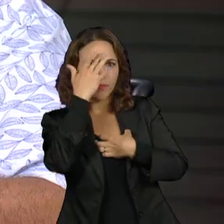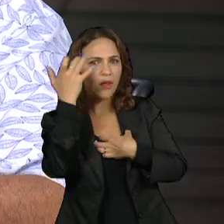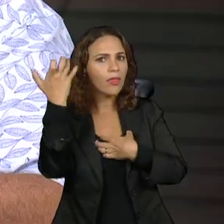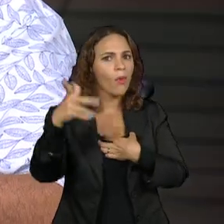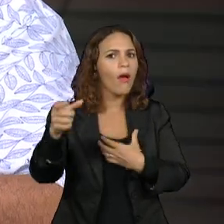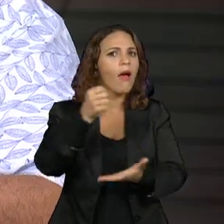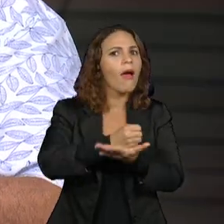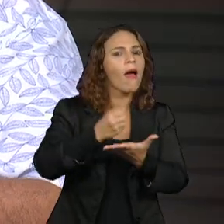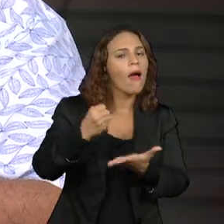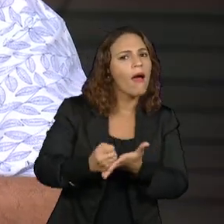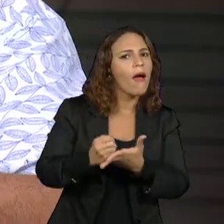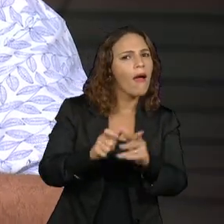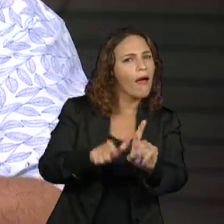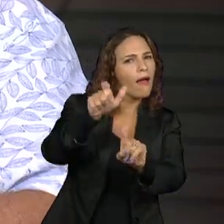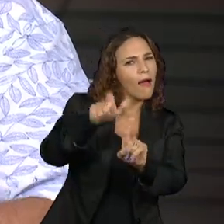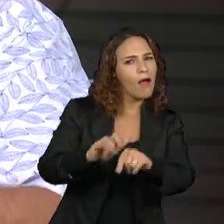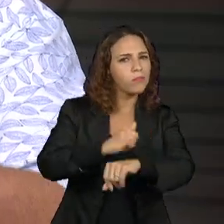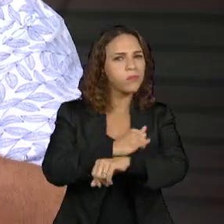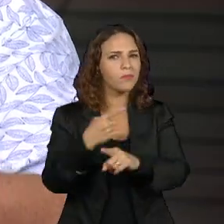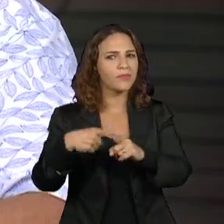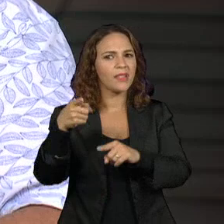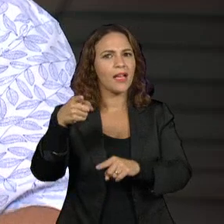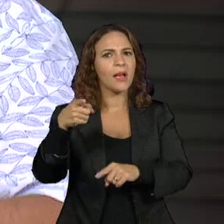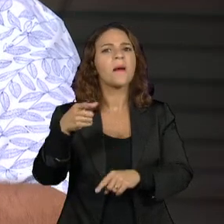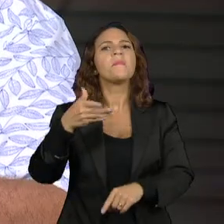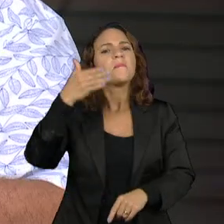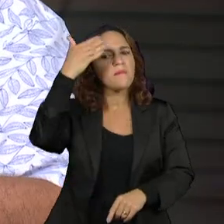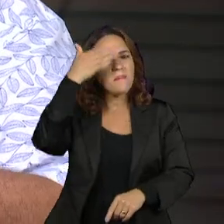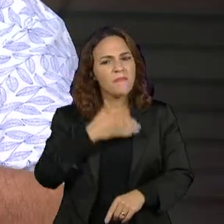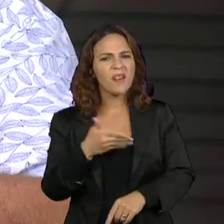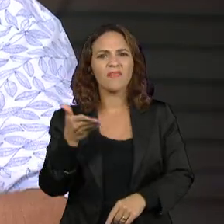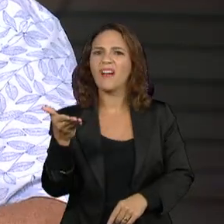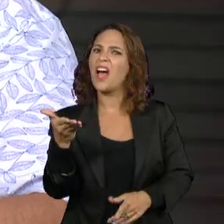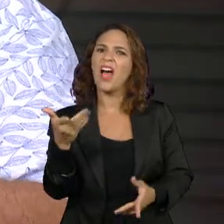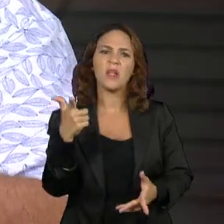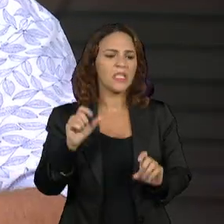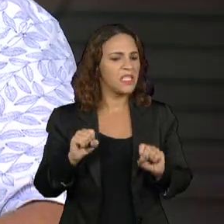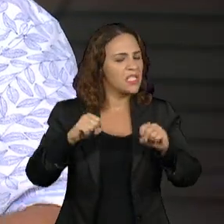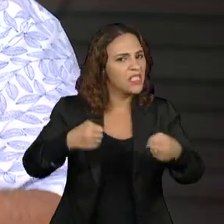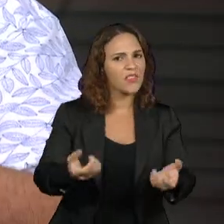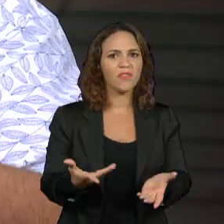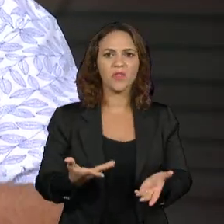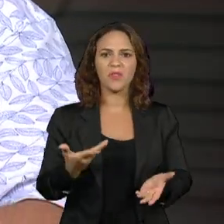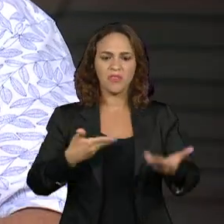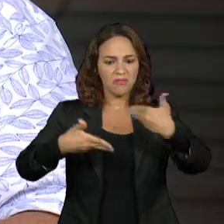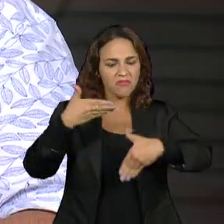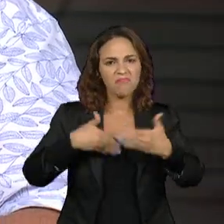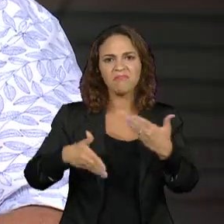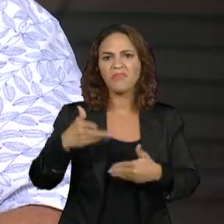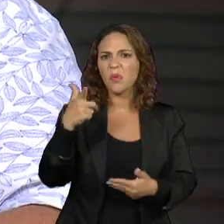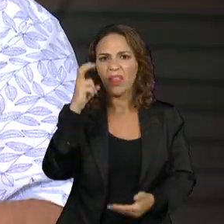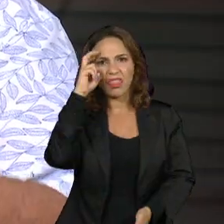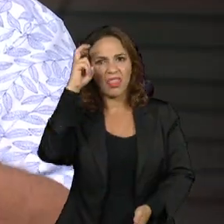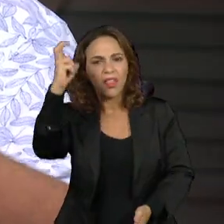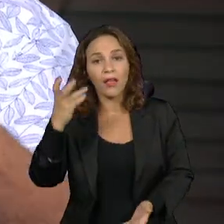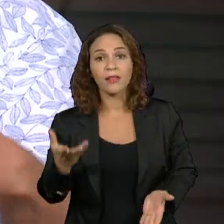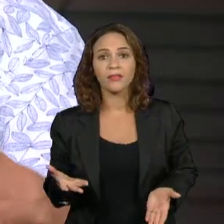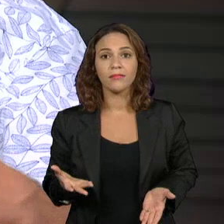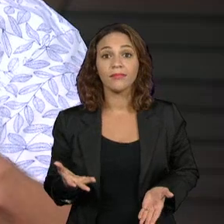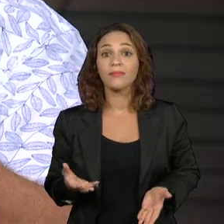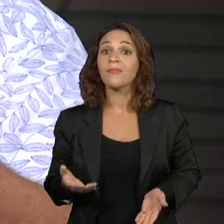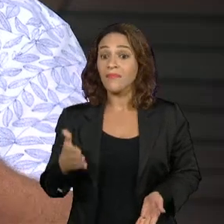contratar porque acha que isso é uma prova, uma comprovação de falta de empenho, de zelo, de inteligência, né? Na minha